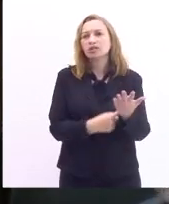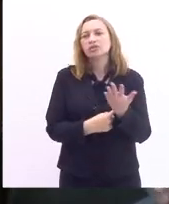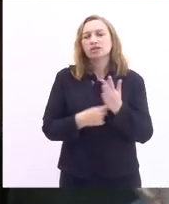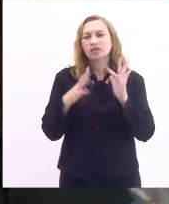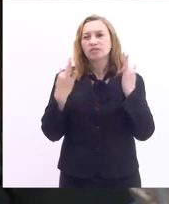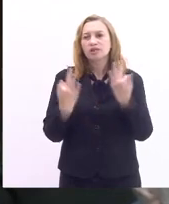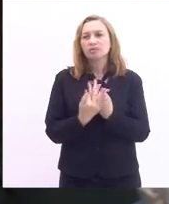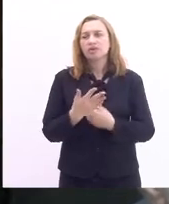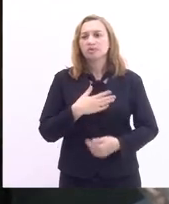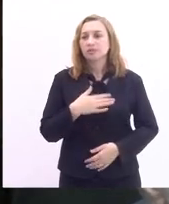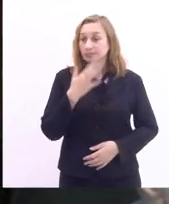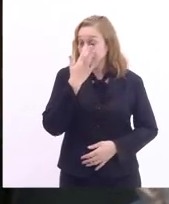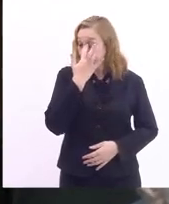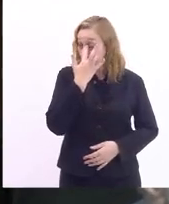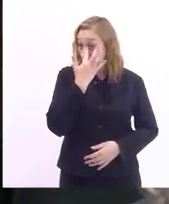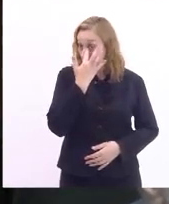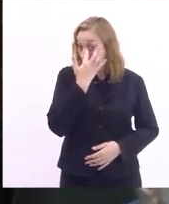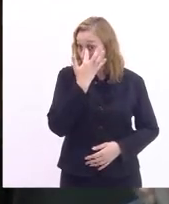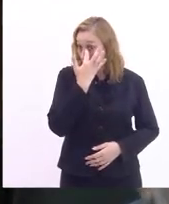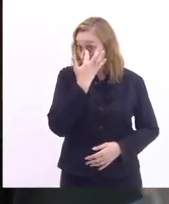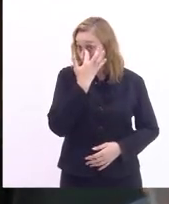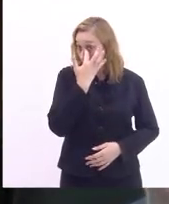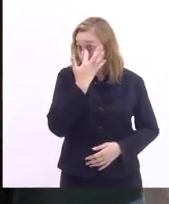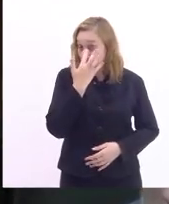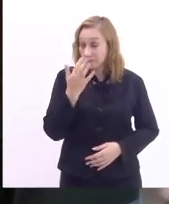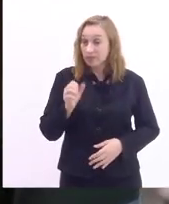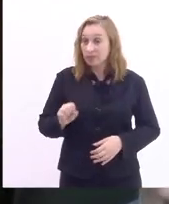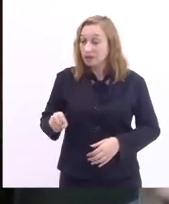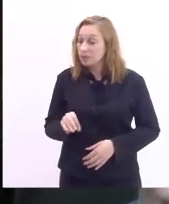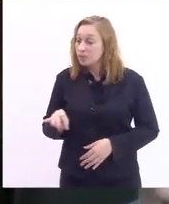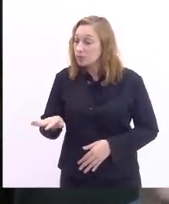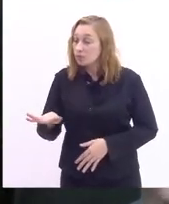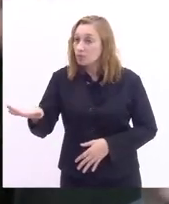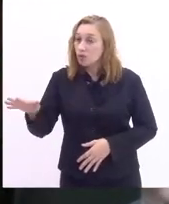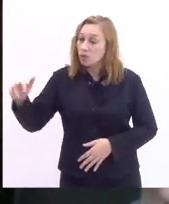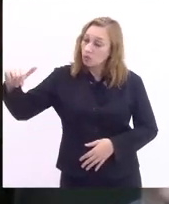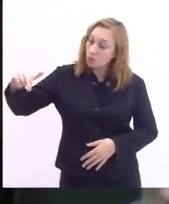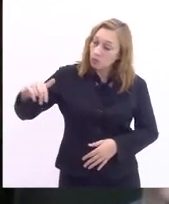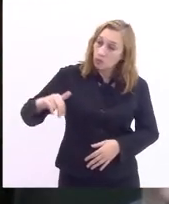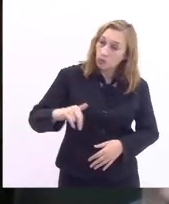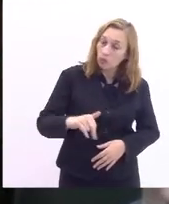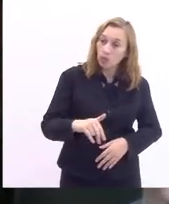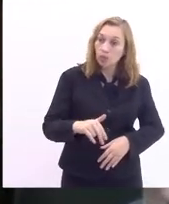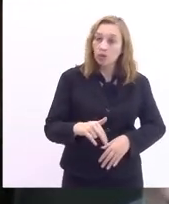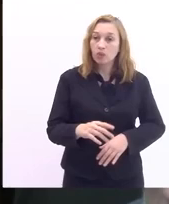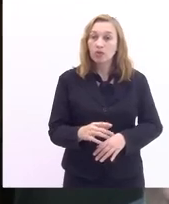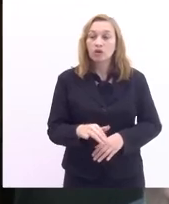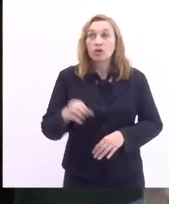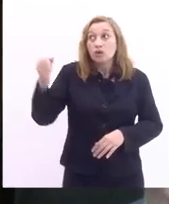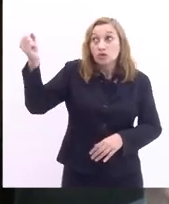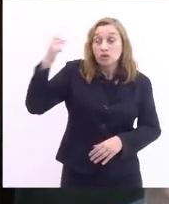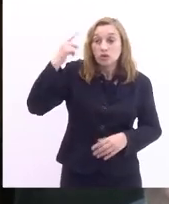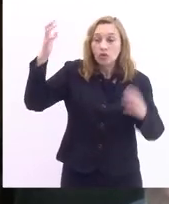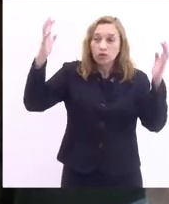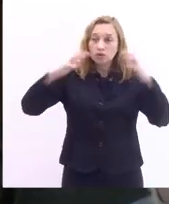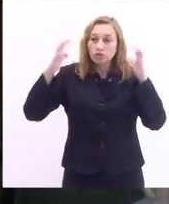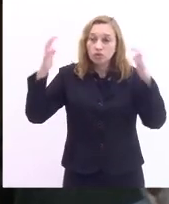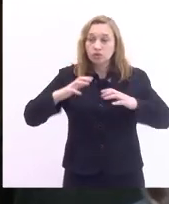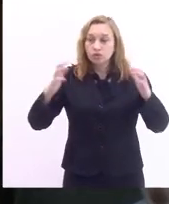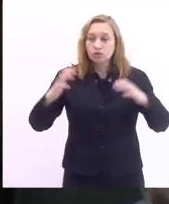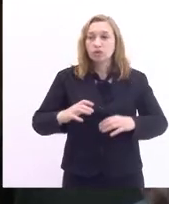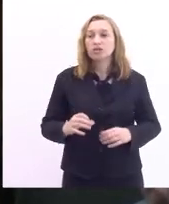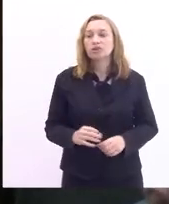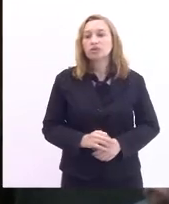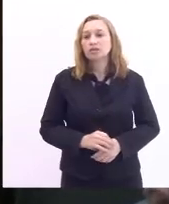eu vendi queijadinha descendo do morro e andava estrada só o chuva